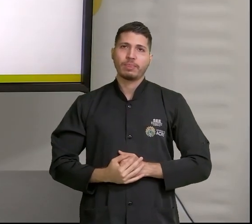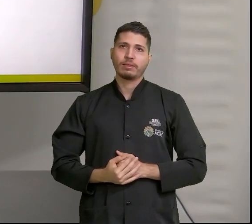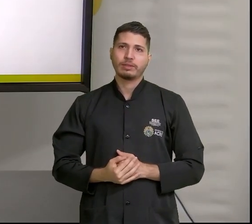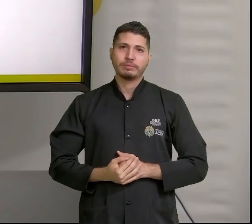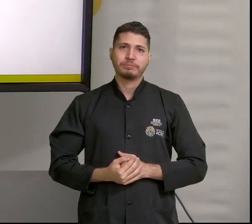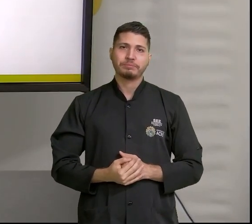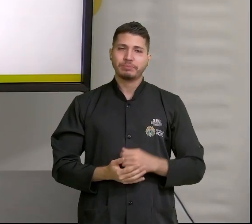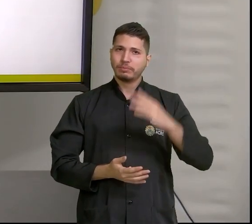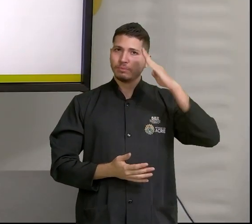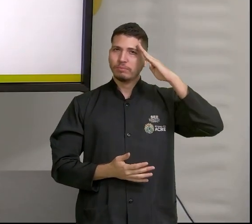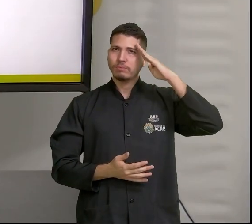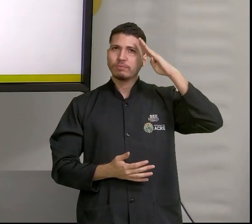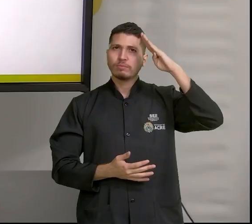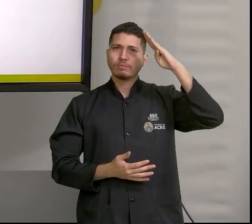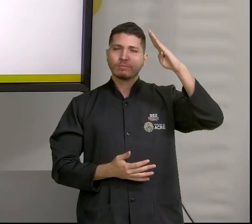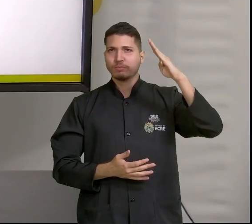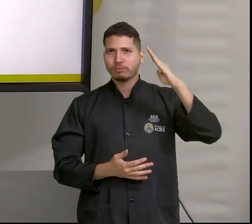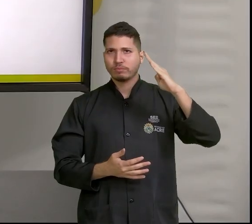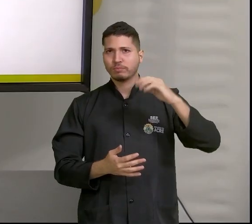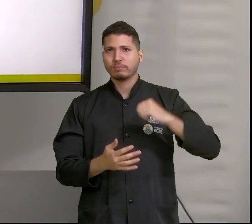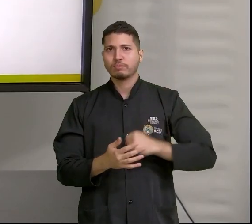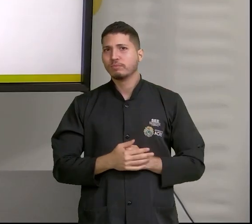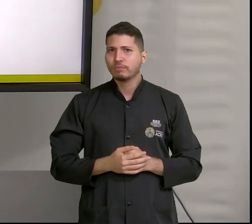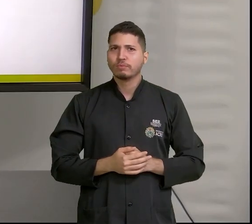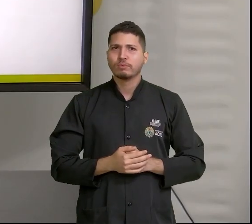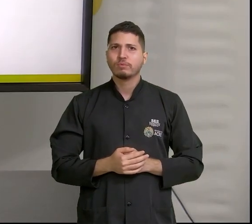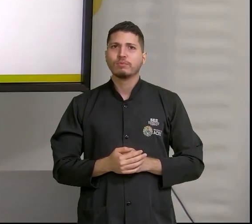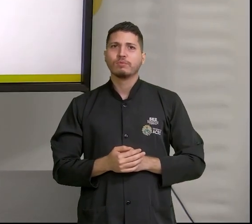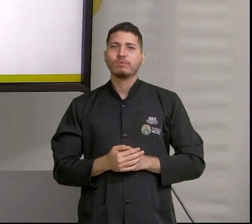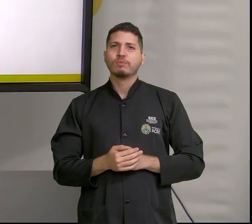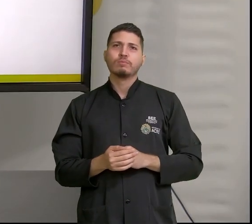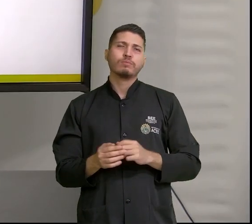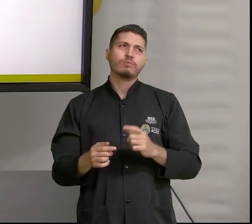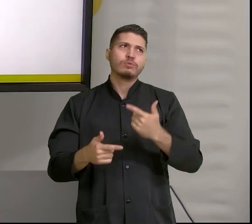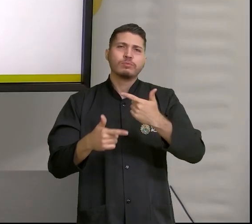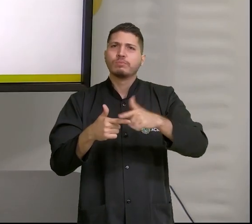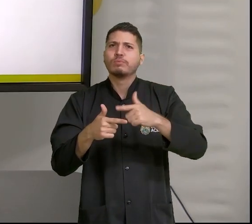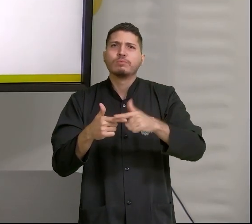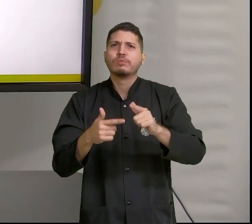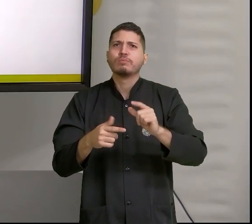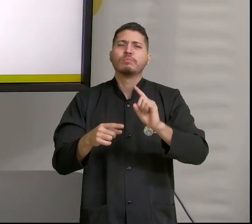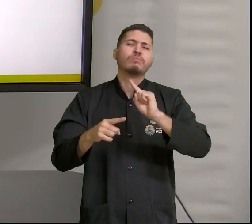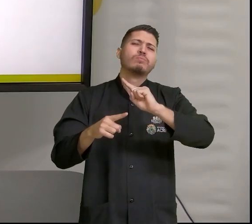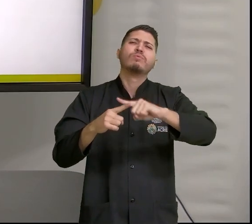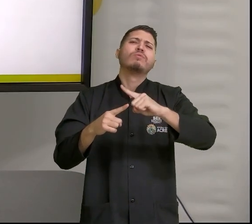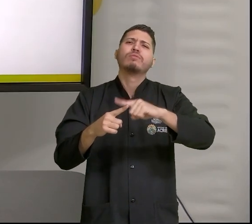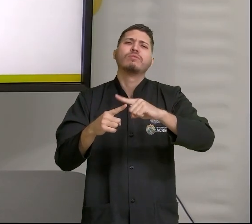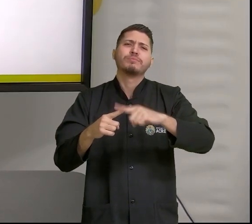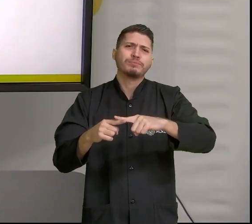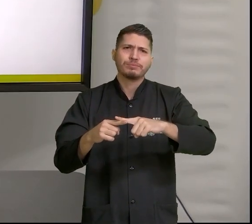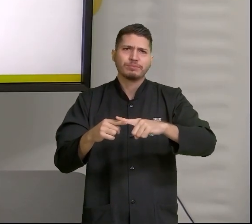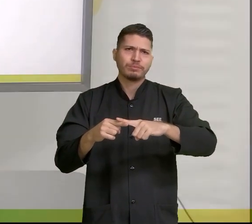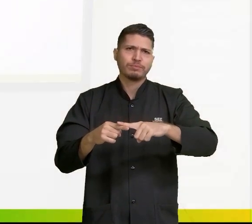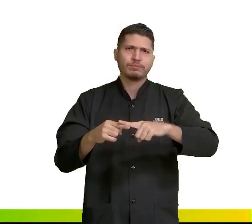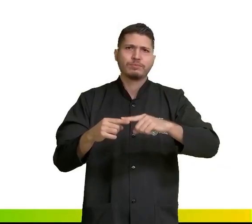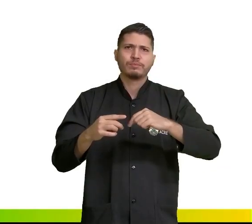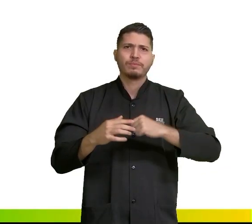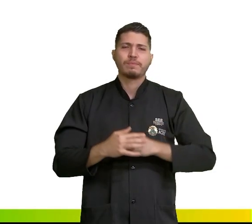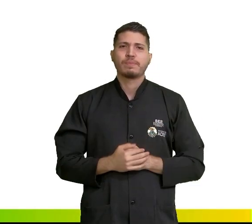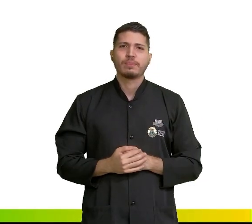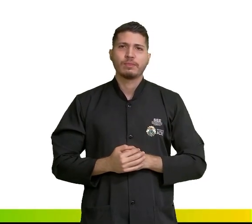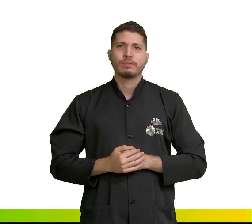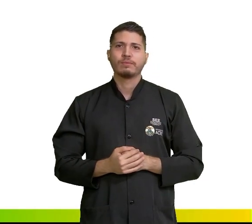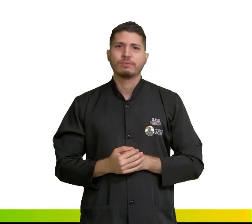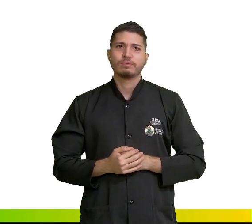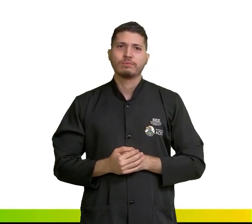as principais causas, vamos falar das principais causas aí da degradação do meio ambiente? Acompanhe comigo na tela.